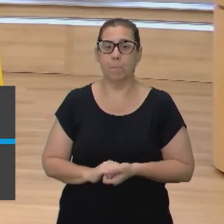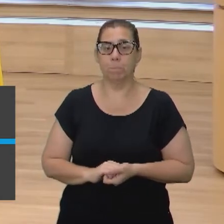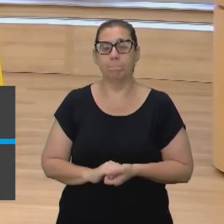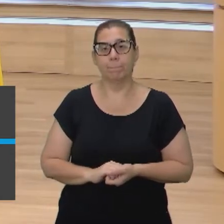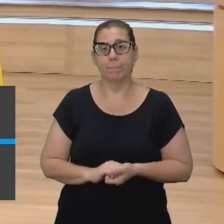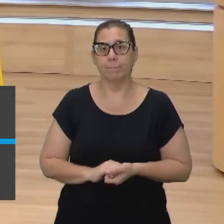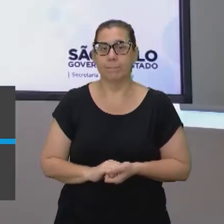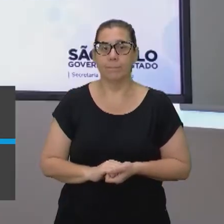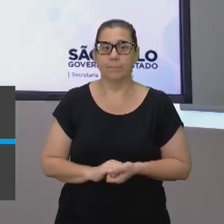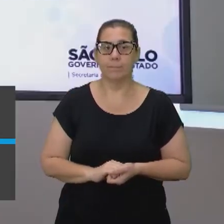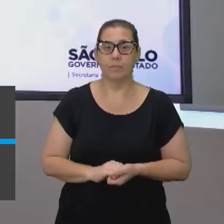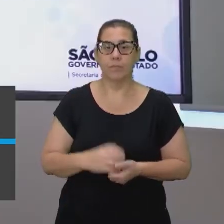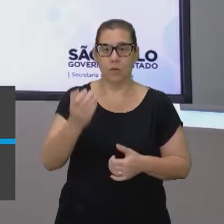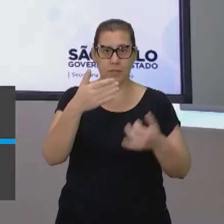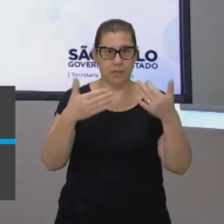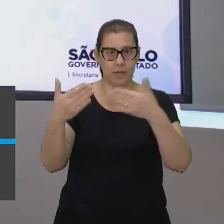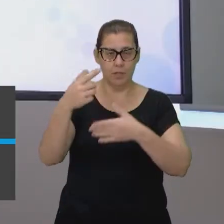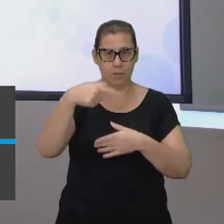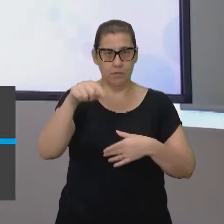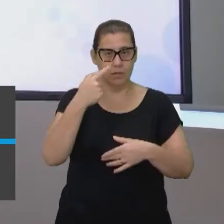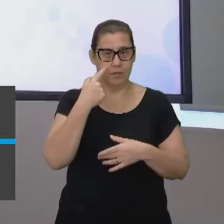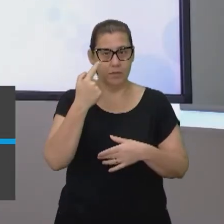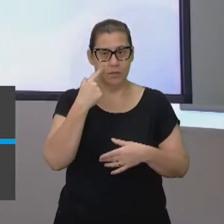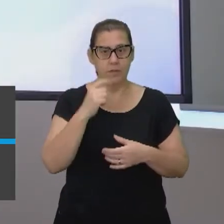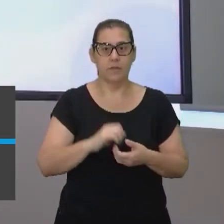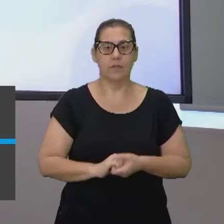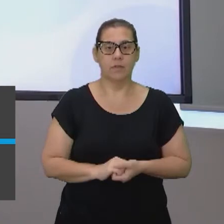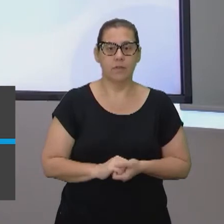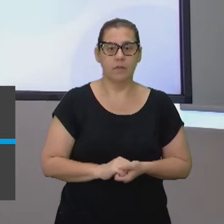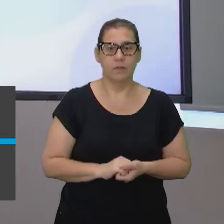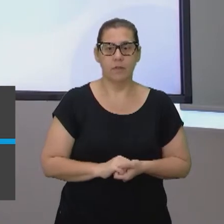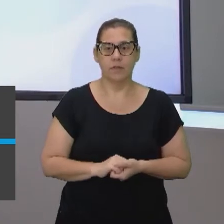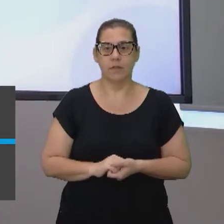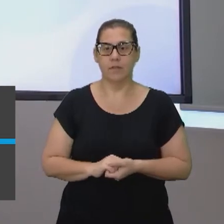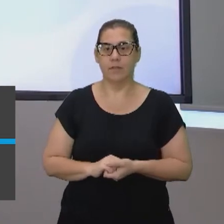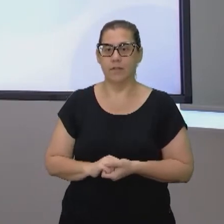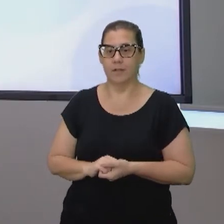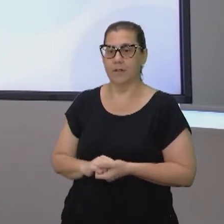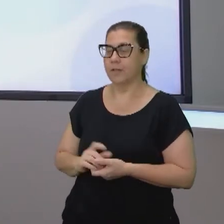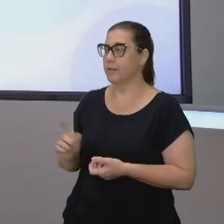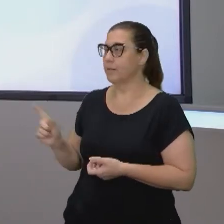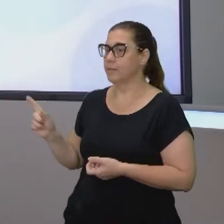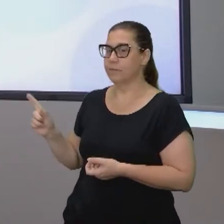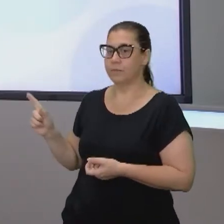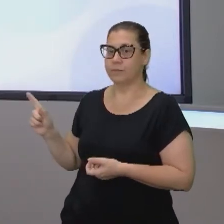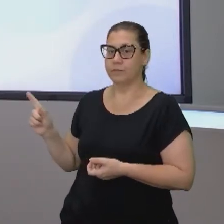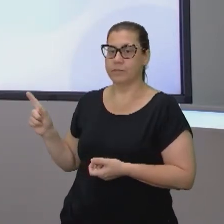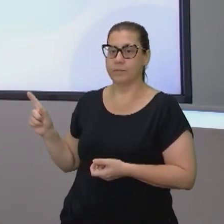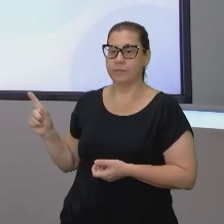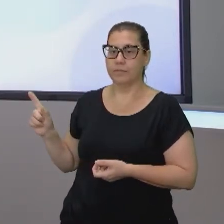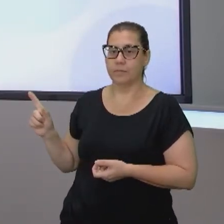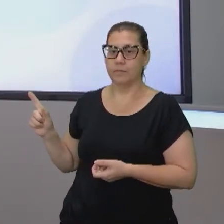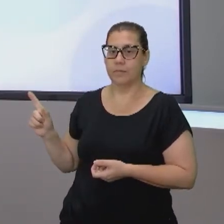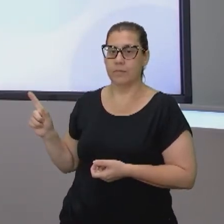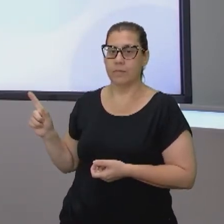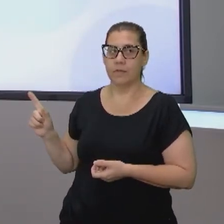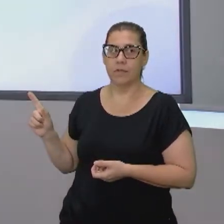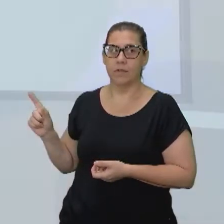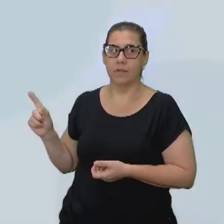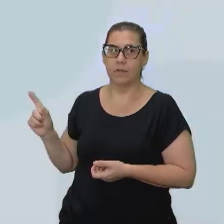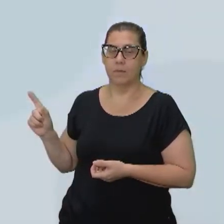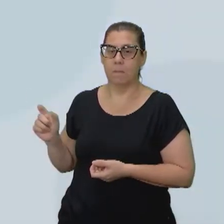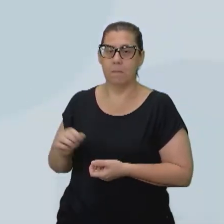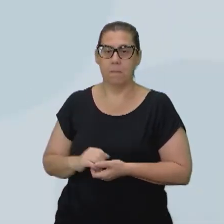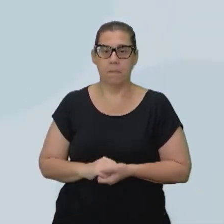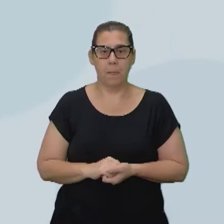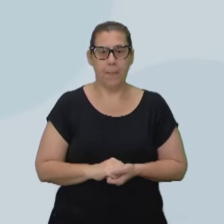uns slides para vocês verem. E vamos que vamos. Olha só. A habilidade é identificar as transformações